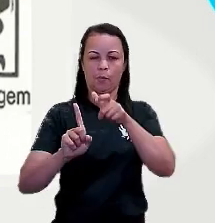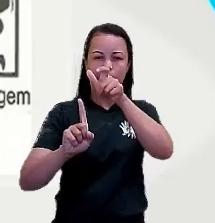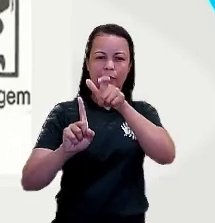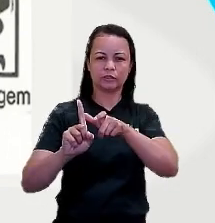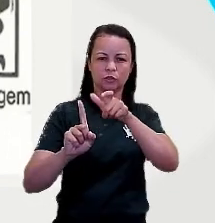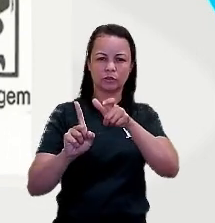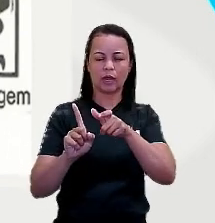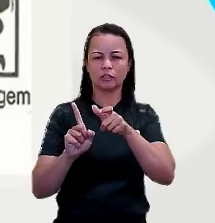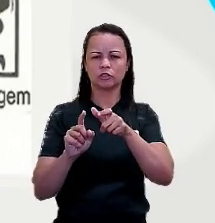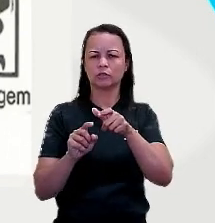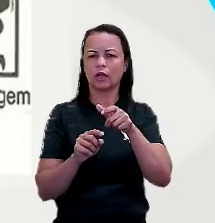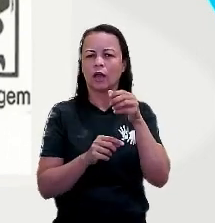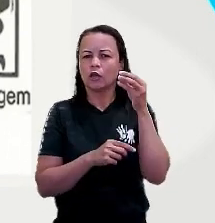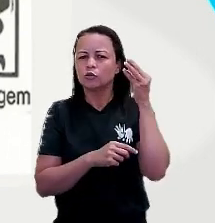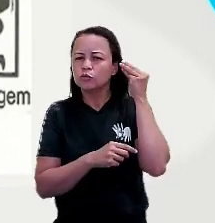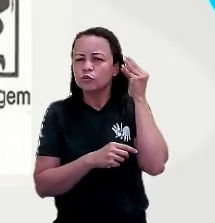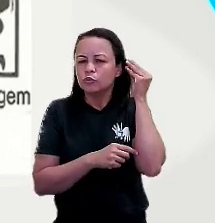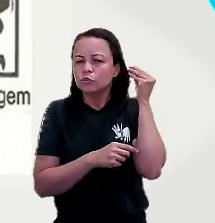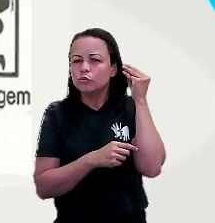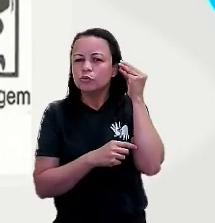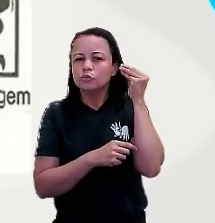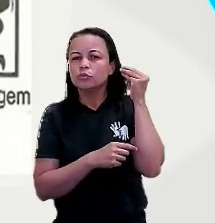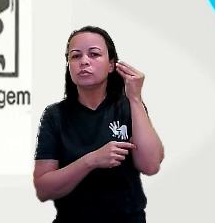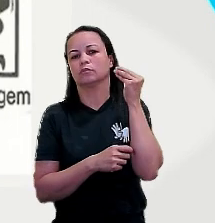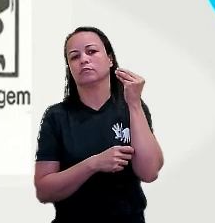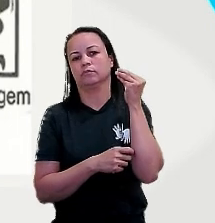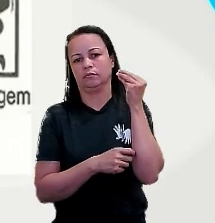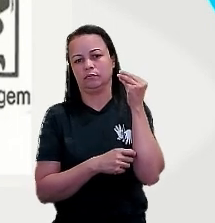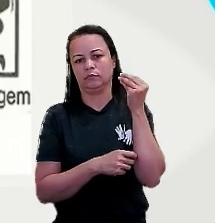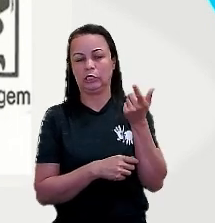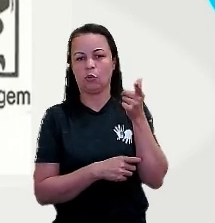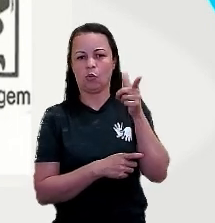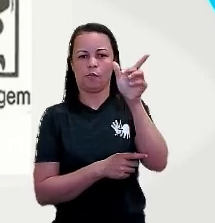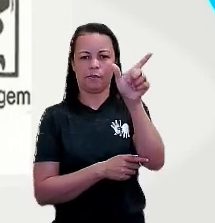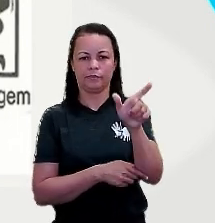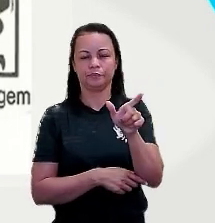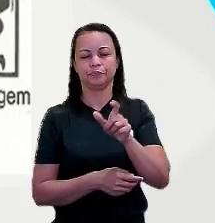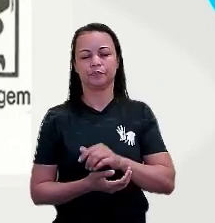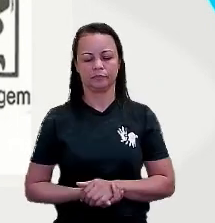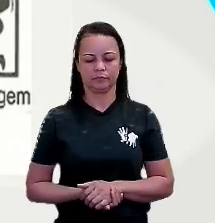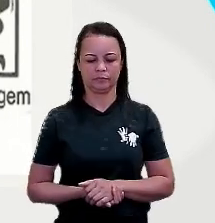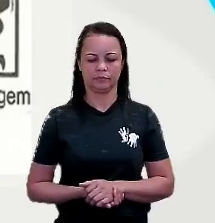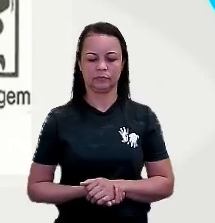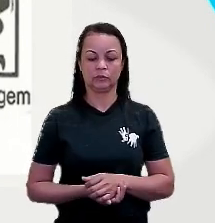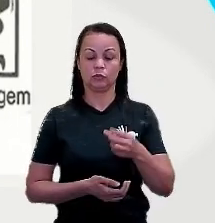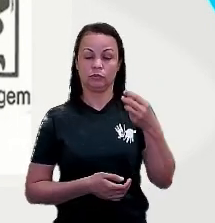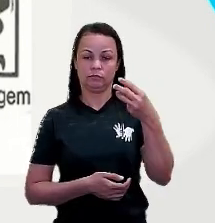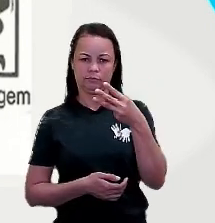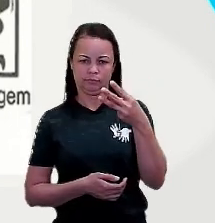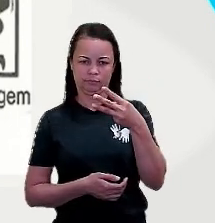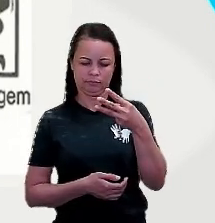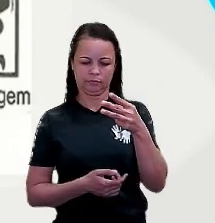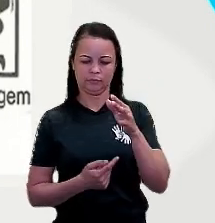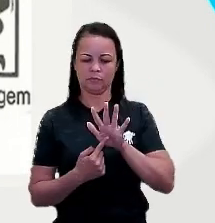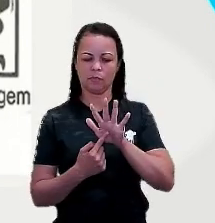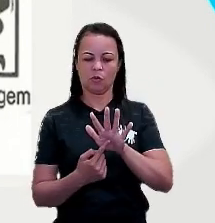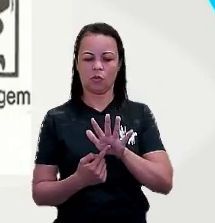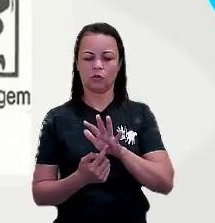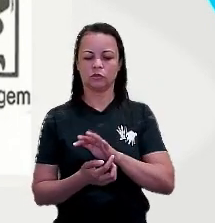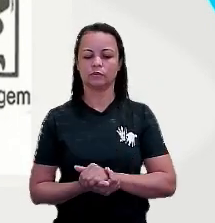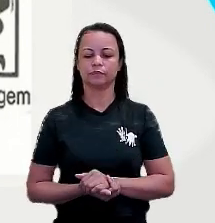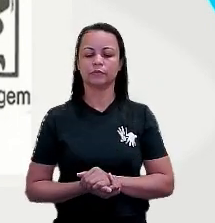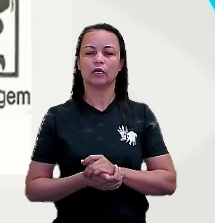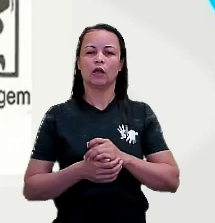está cochichando no ouvido de outra pessoa. Já o terceiro quadrinho mostra aí